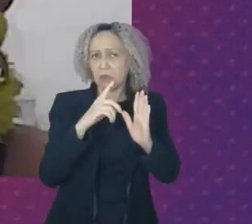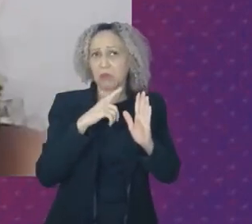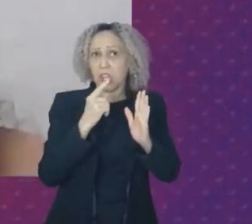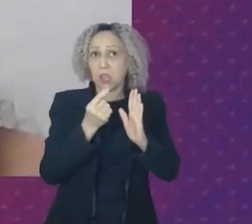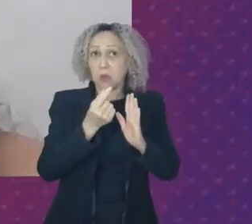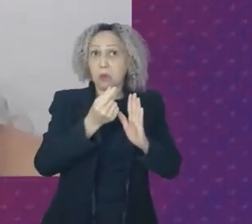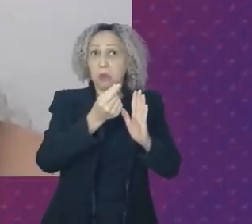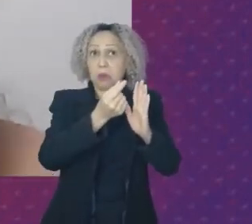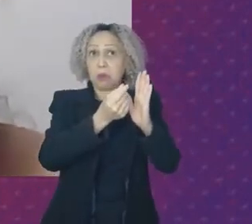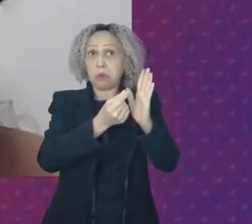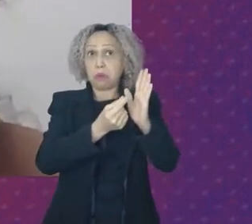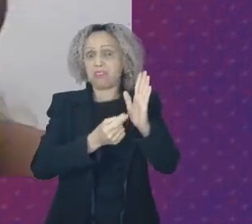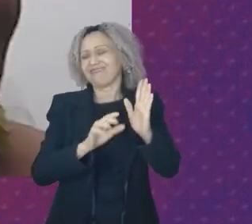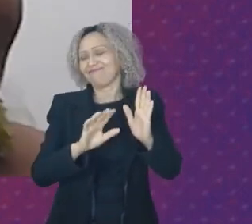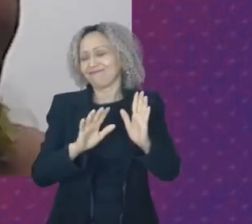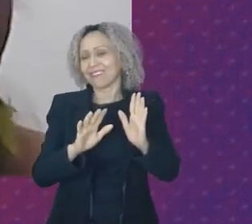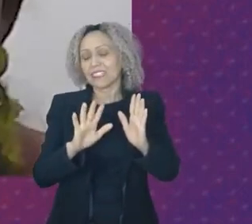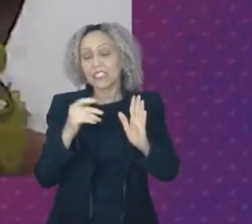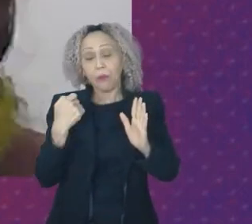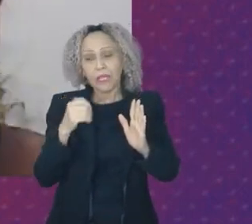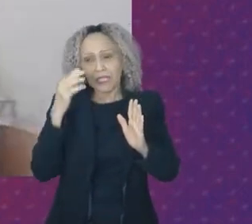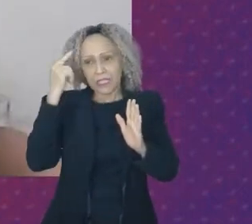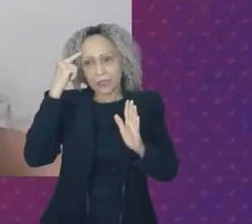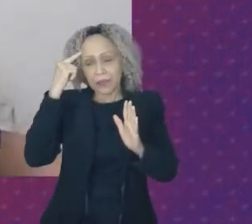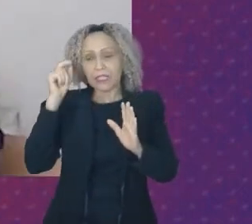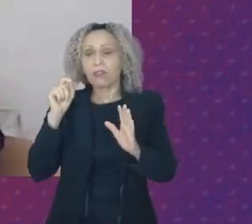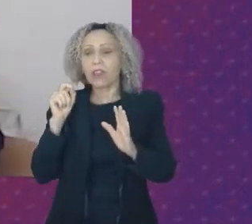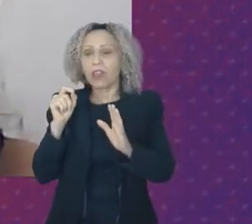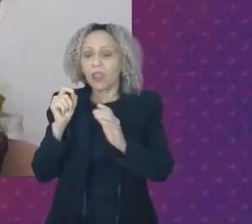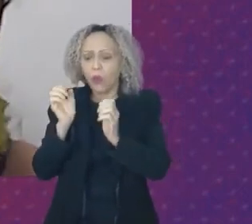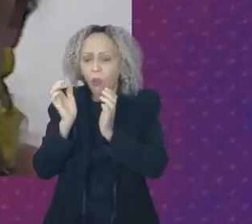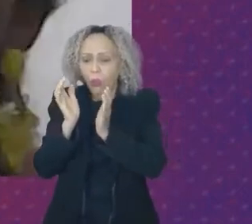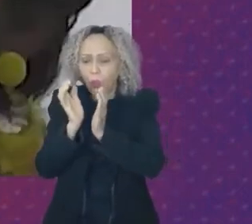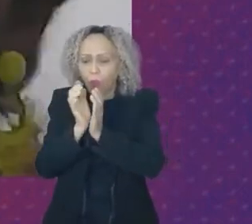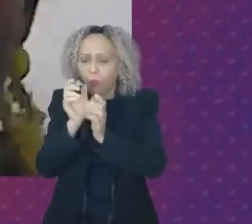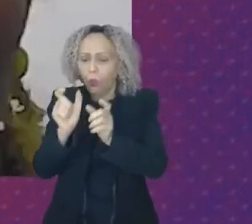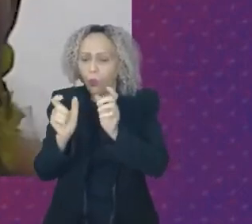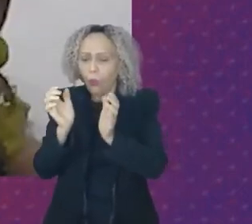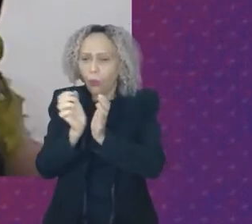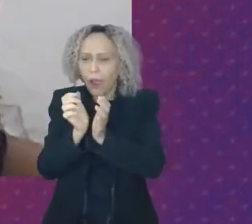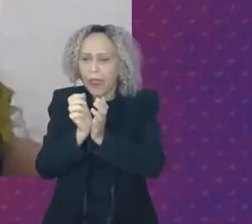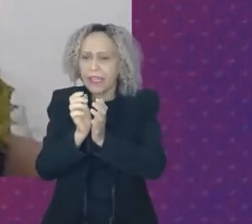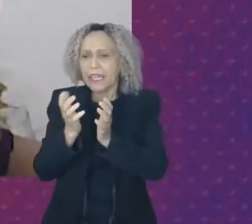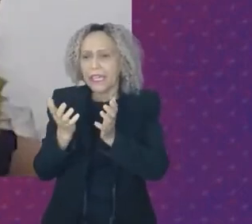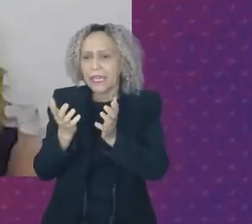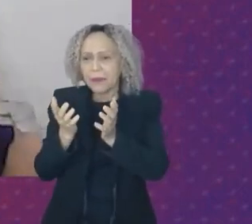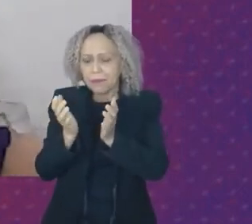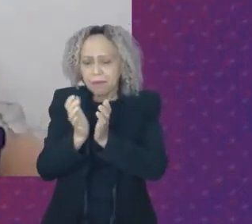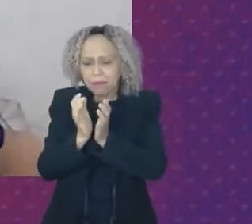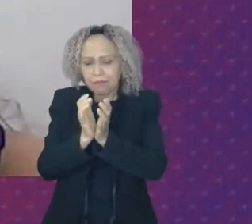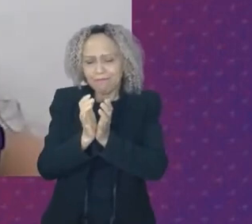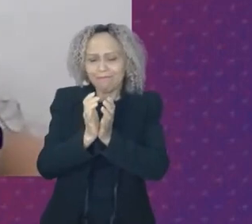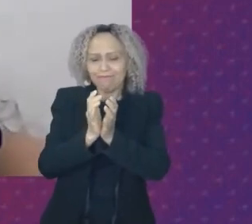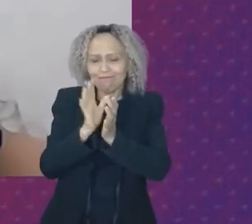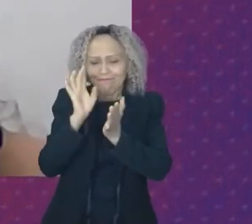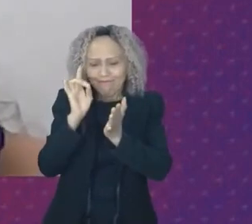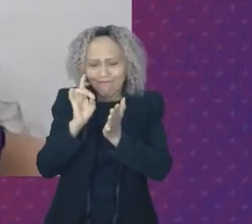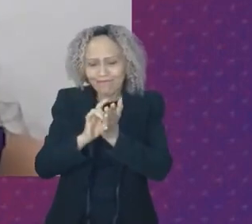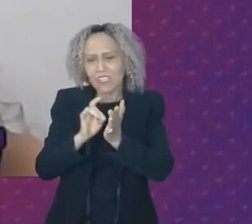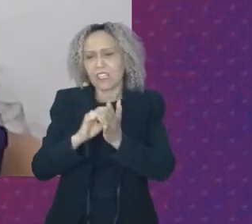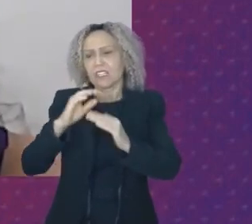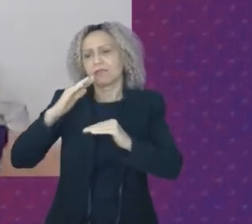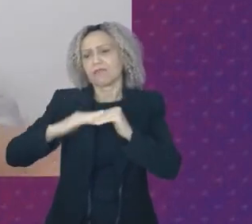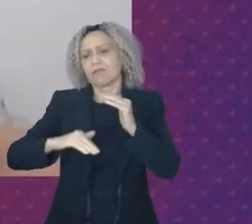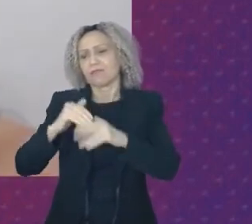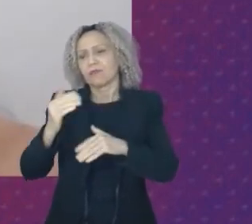real, que seria, basicamente, a coordenação geral, que é algo que não pode faltar. A pessoa que vai